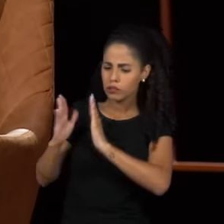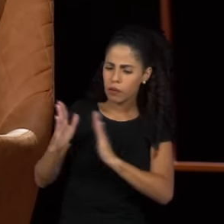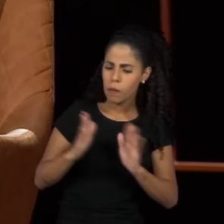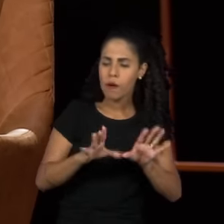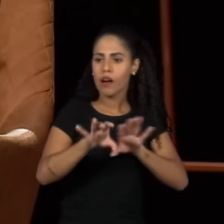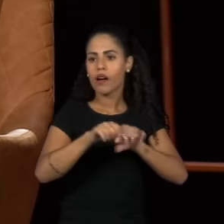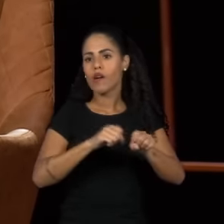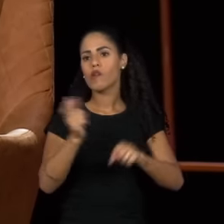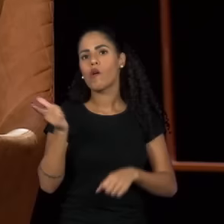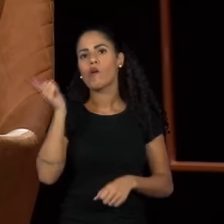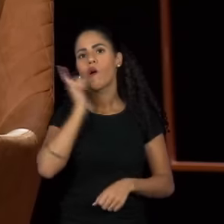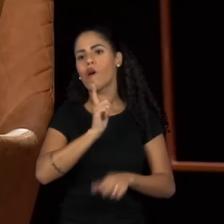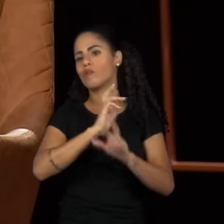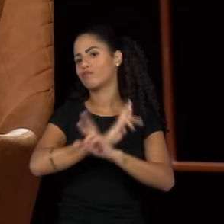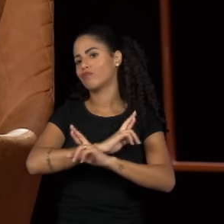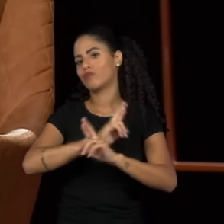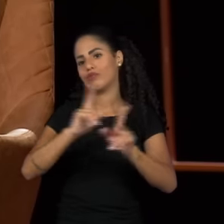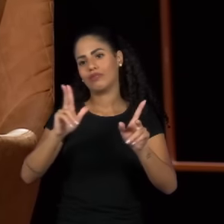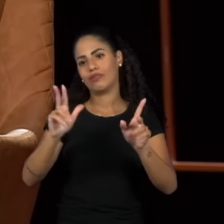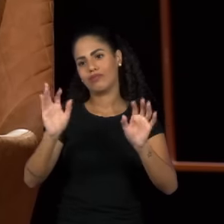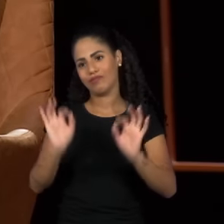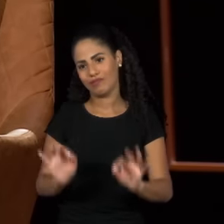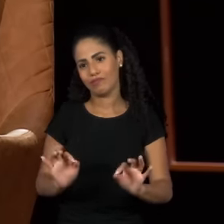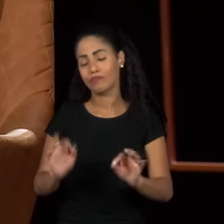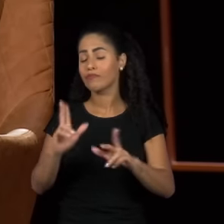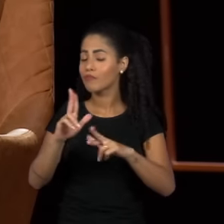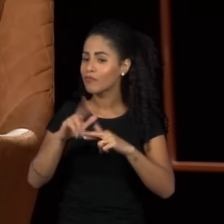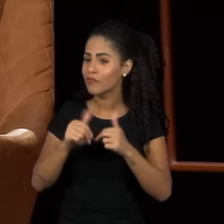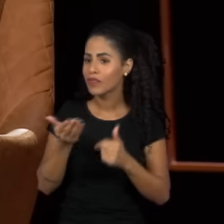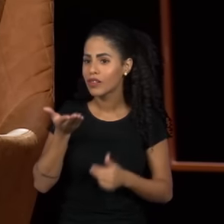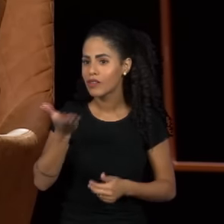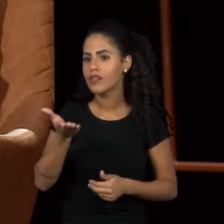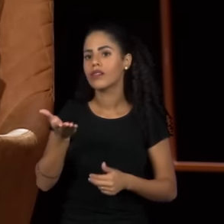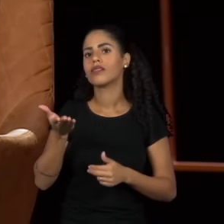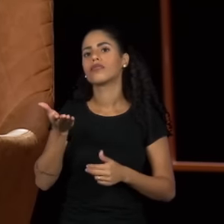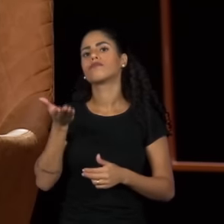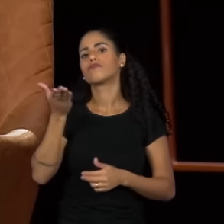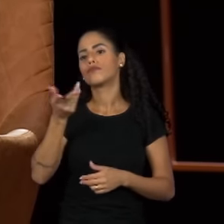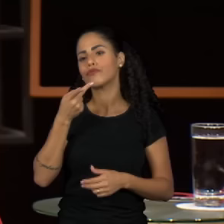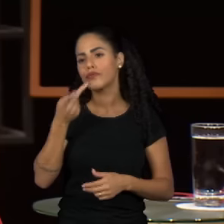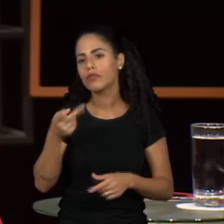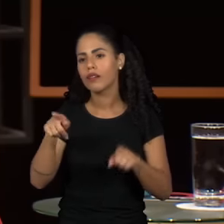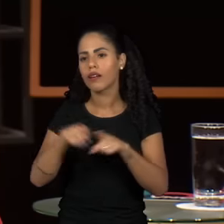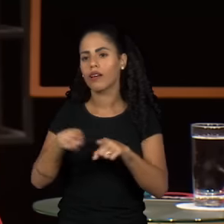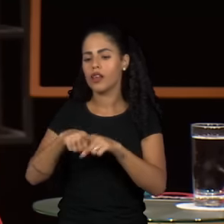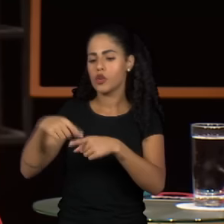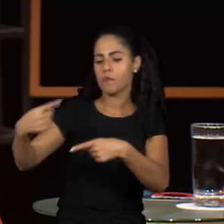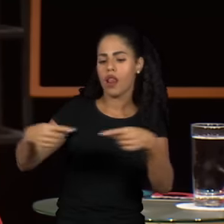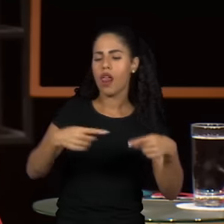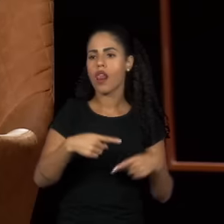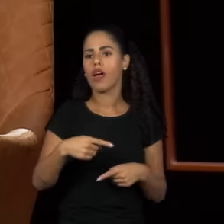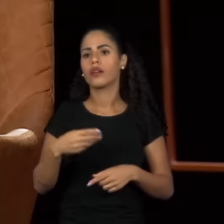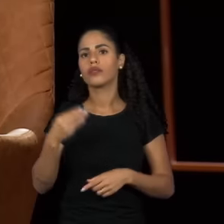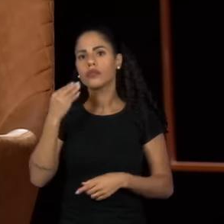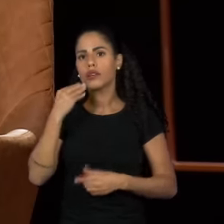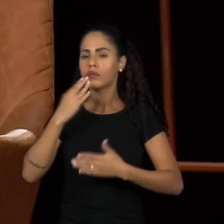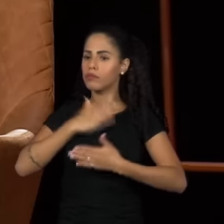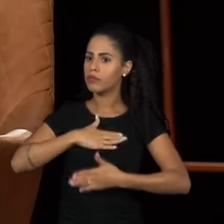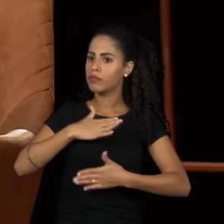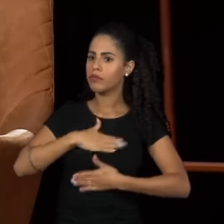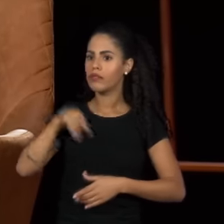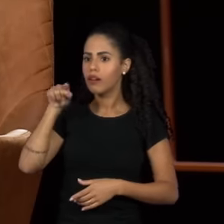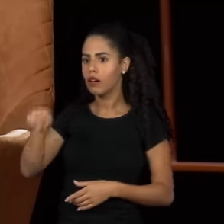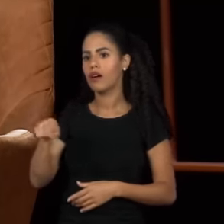formação é um diferencial para mim. Justamente por isso que você está falando, por ele ser polêmico, porque ele fala assim, a Camila é uma atriz temperamental, mas